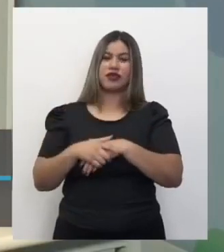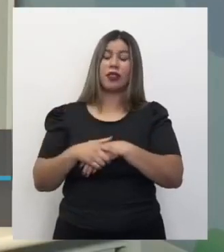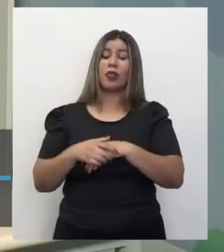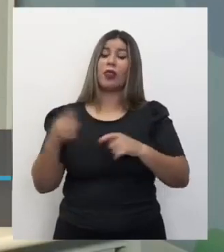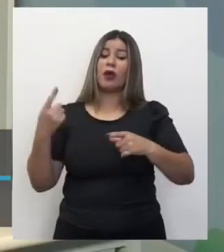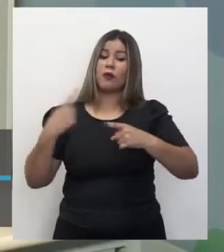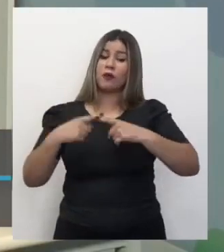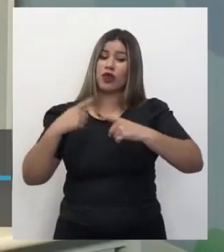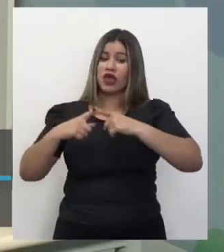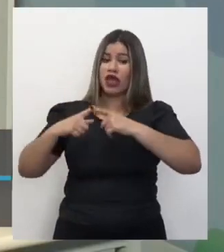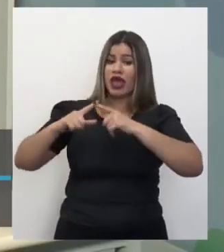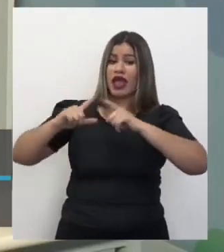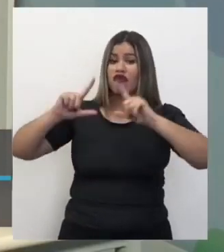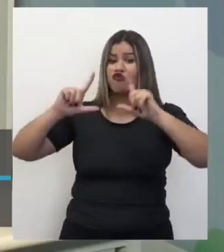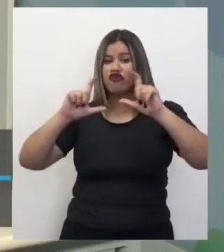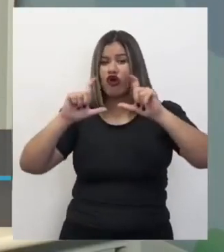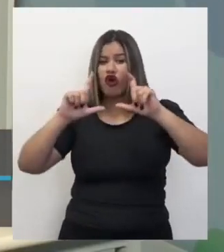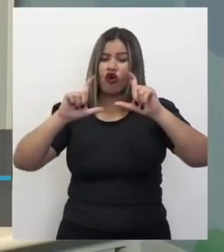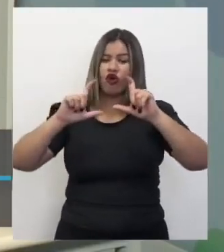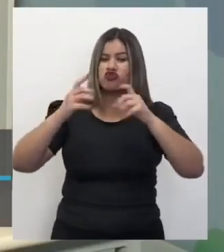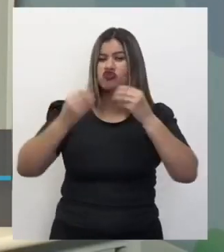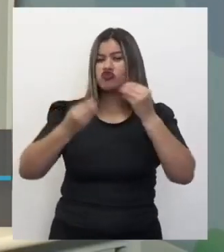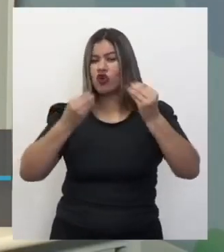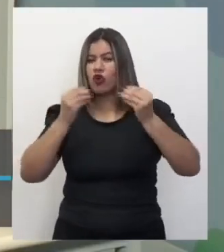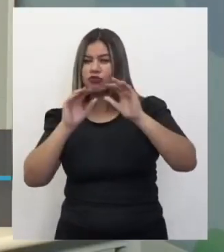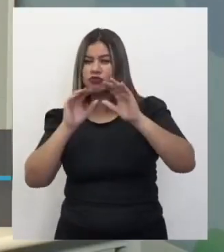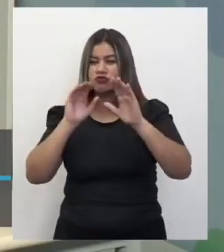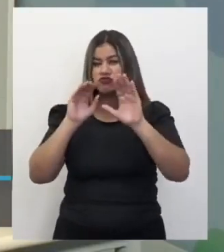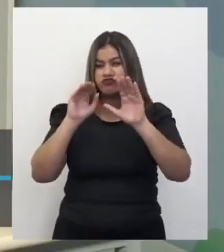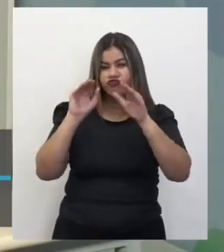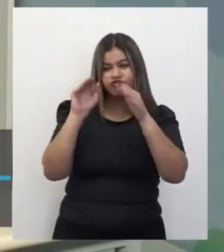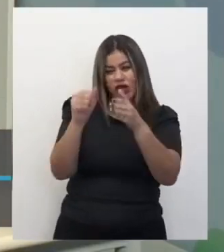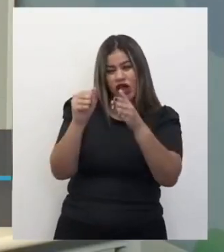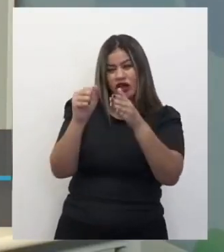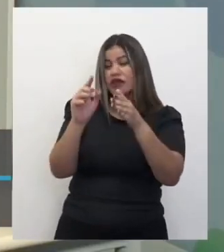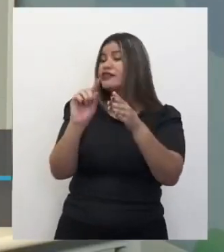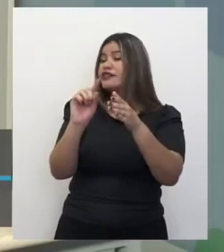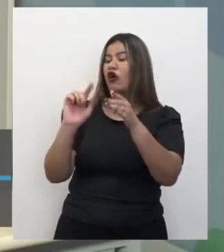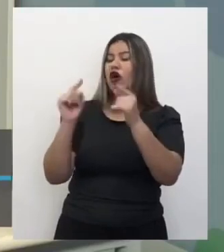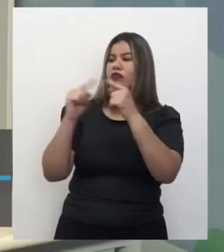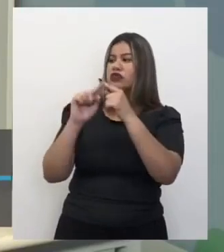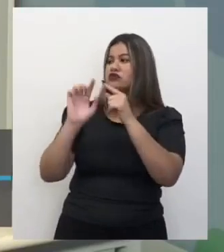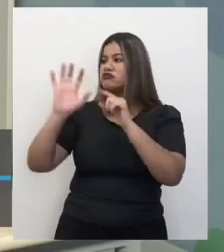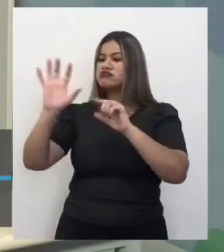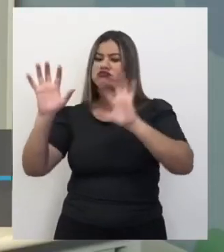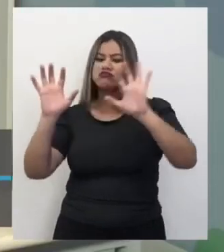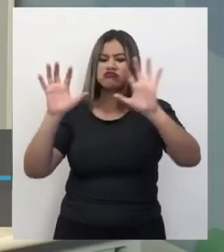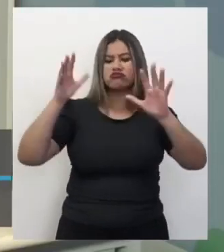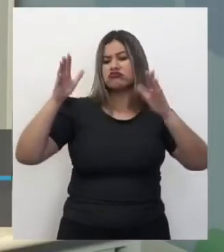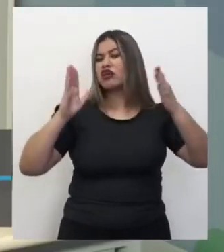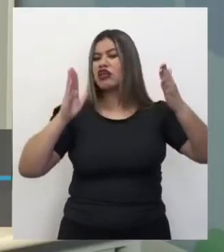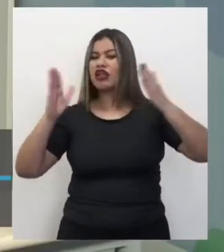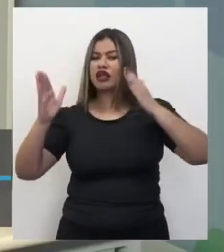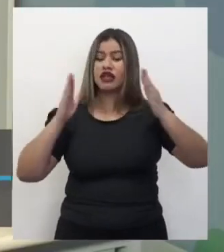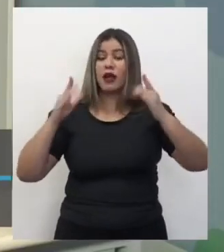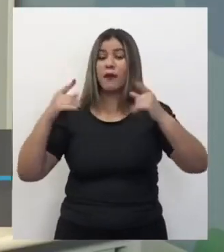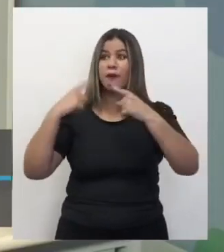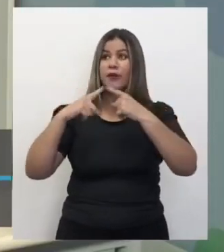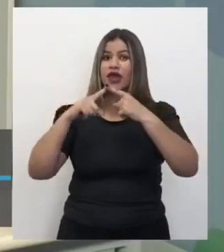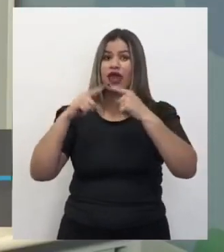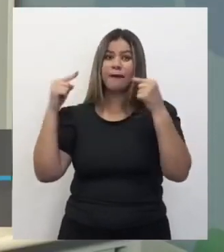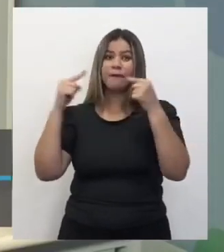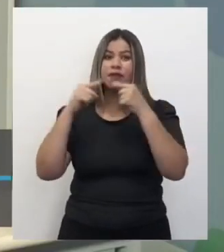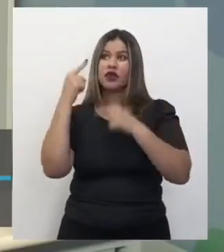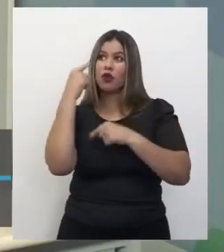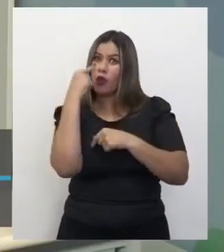geralmente as imagens ficam nunca fica no centro, fica meio nas laterais, porque é ali o ponto que o olho humano,